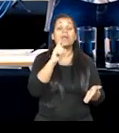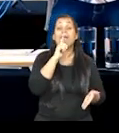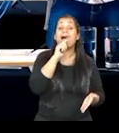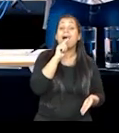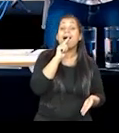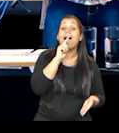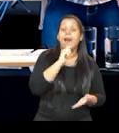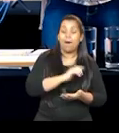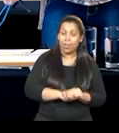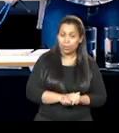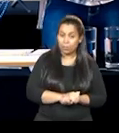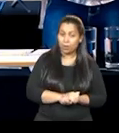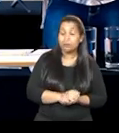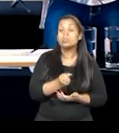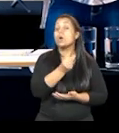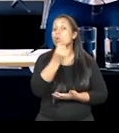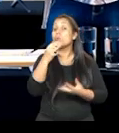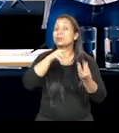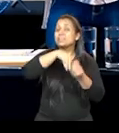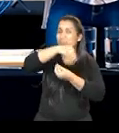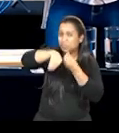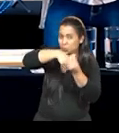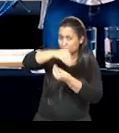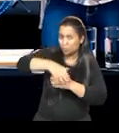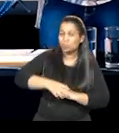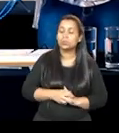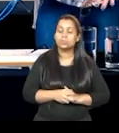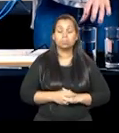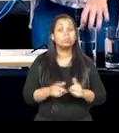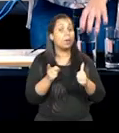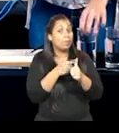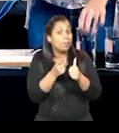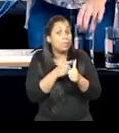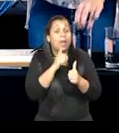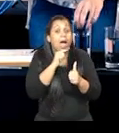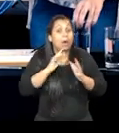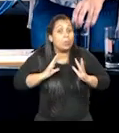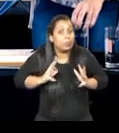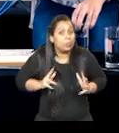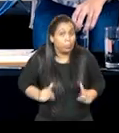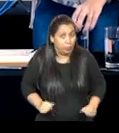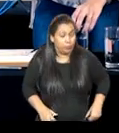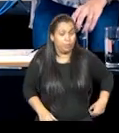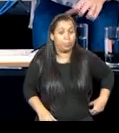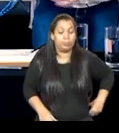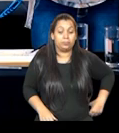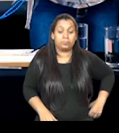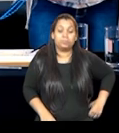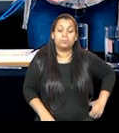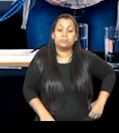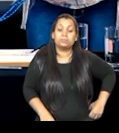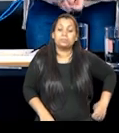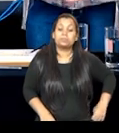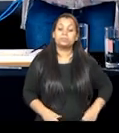água e algumas misturas nela. Primeiro, a água pura.